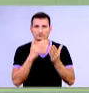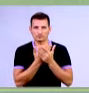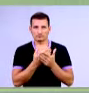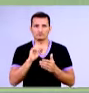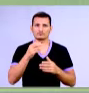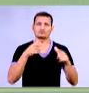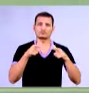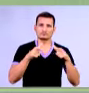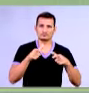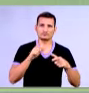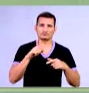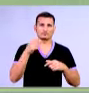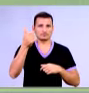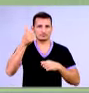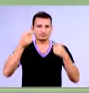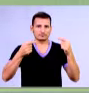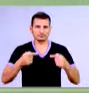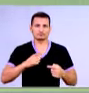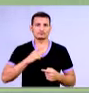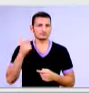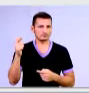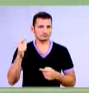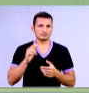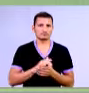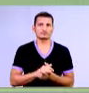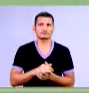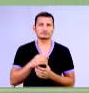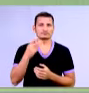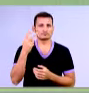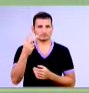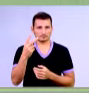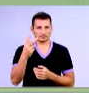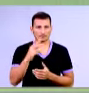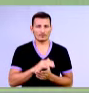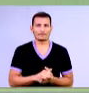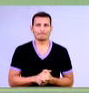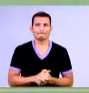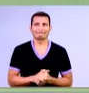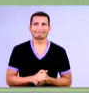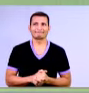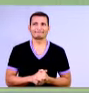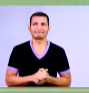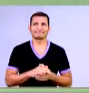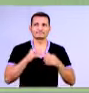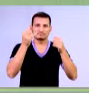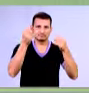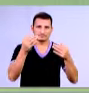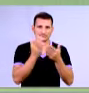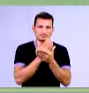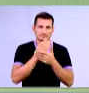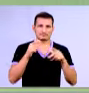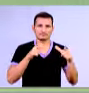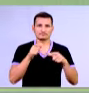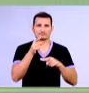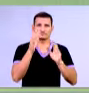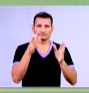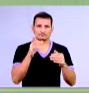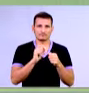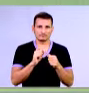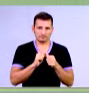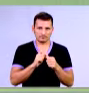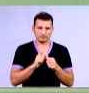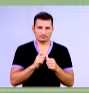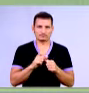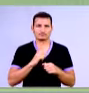primeira questão colocada. Nós temos outras, né? Mais outras 2. Descreva alguns trabalhos que você já executou e que